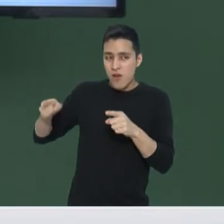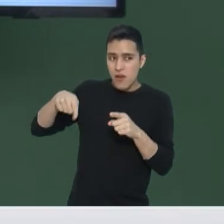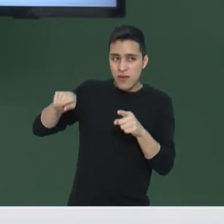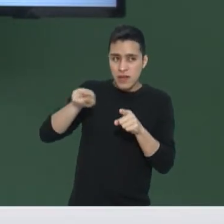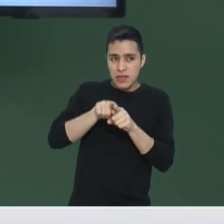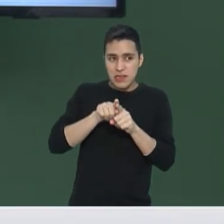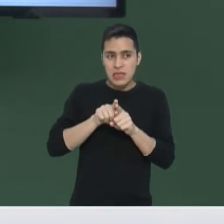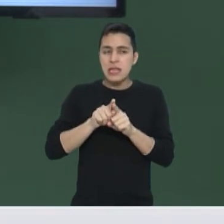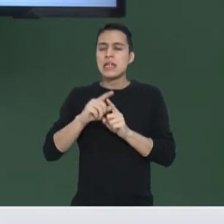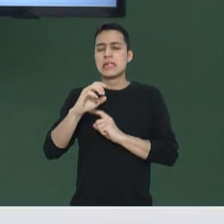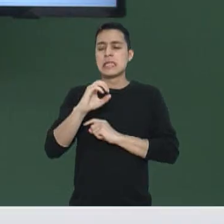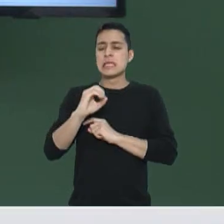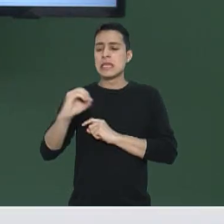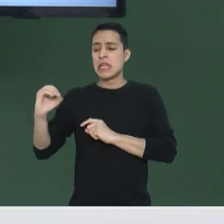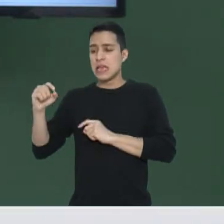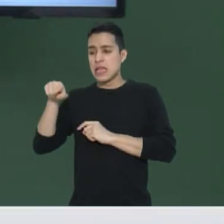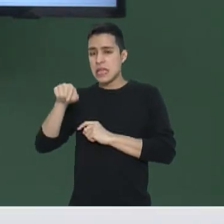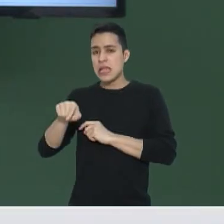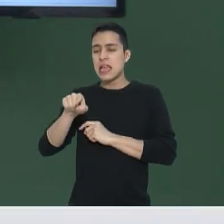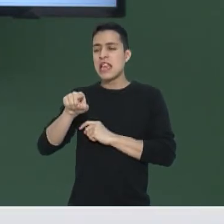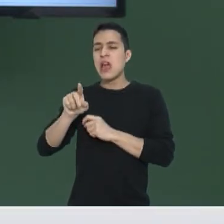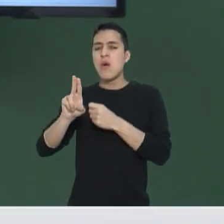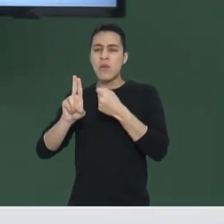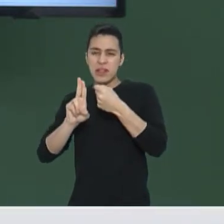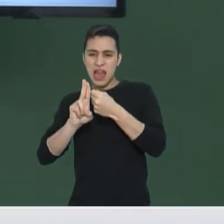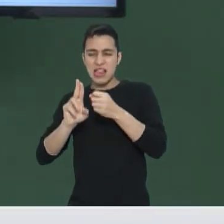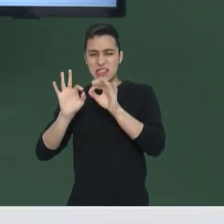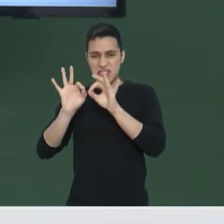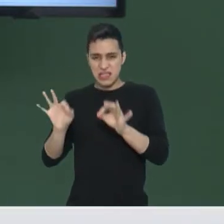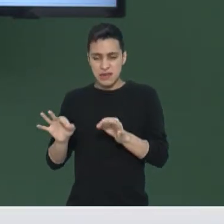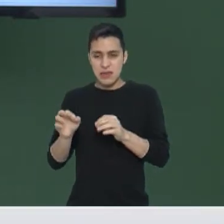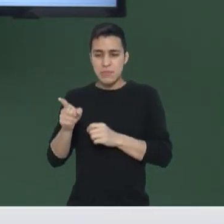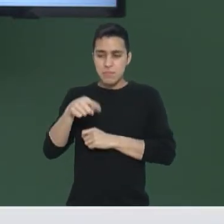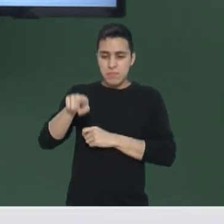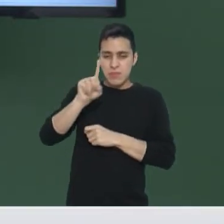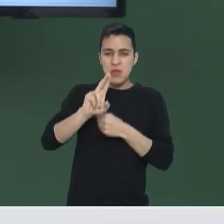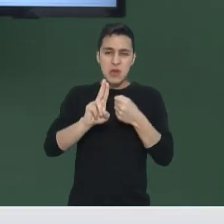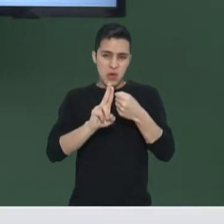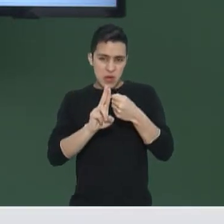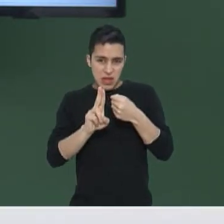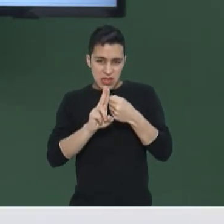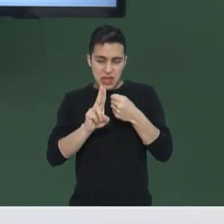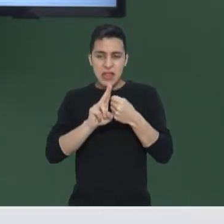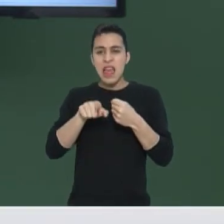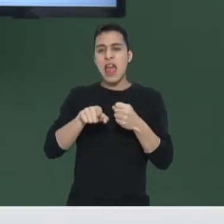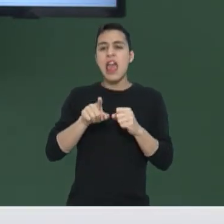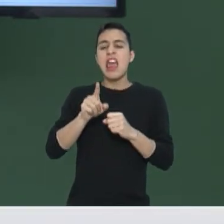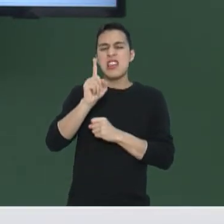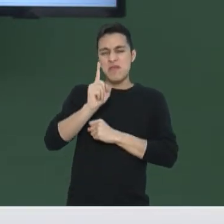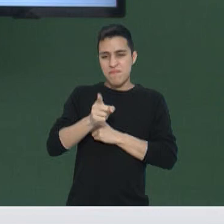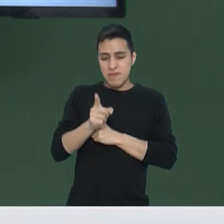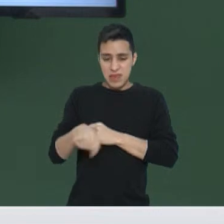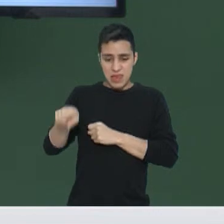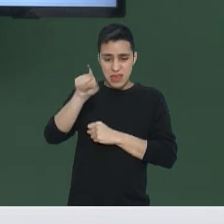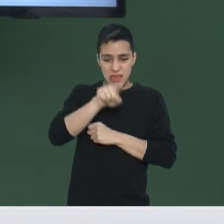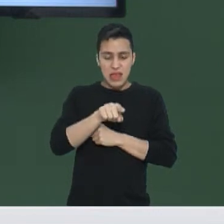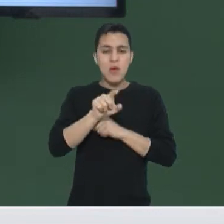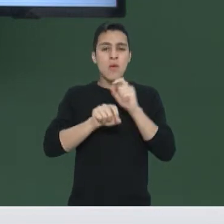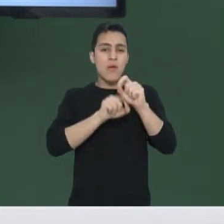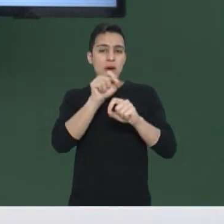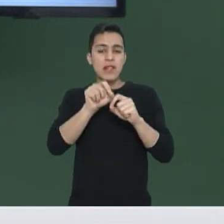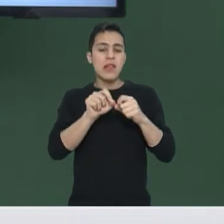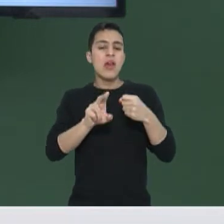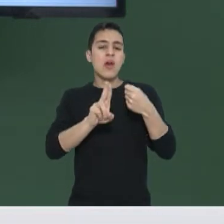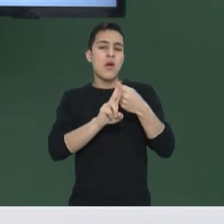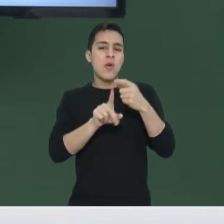As 3 últimas casas são unidades simples, as próximas 3, unidades de milhar, as próximas 3 seria